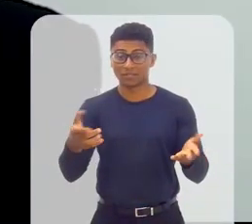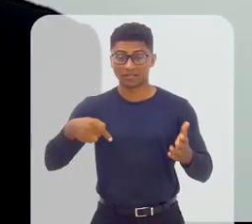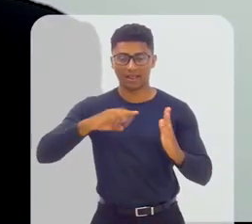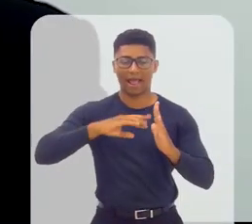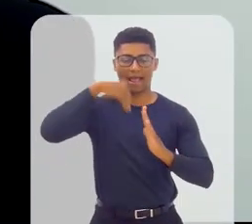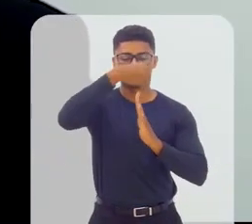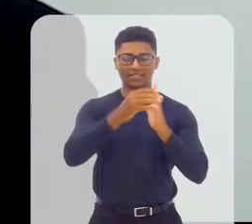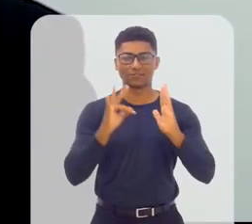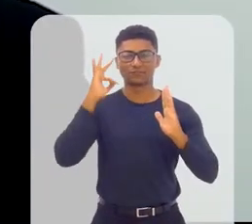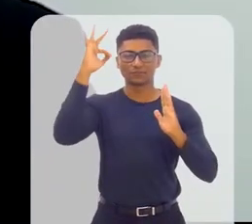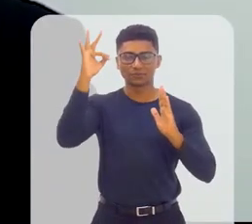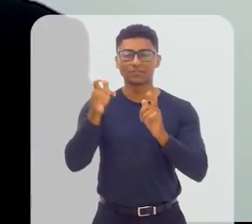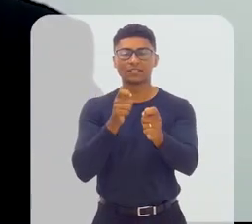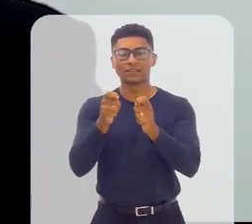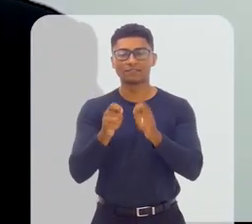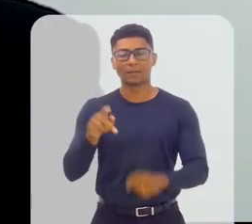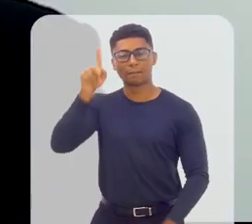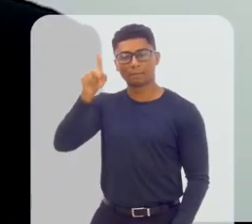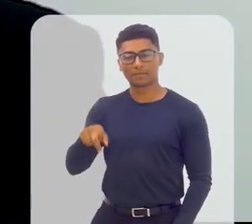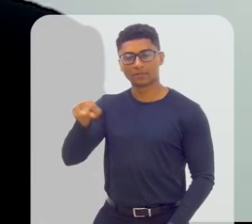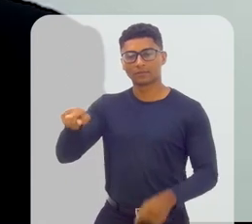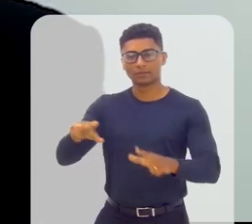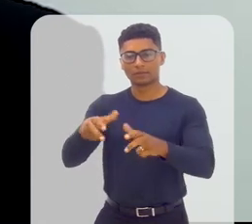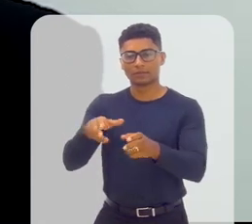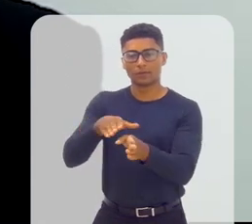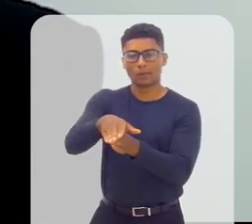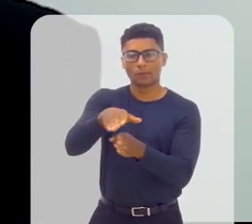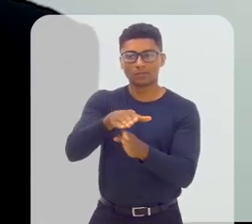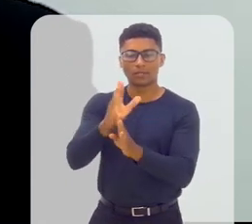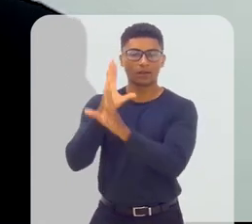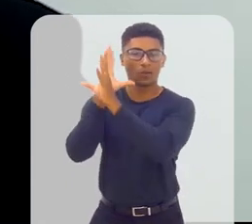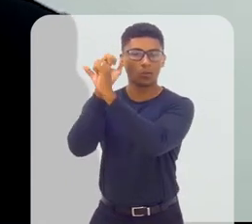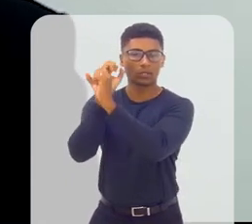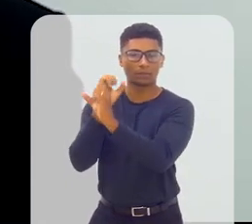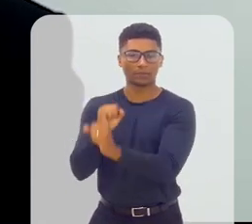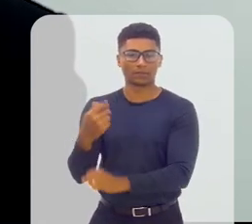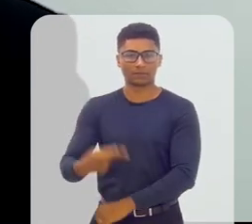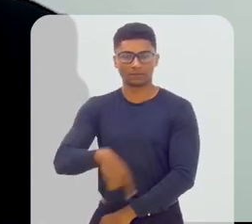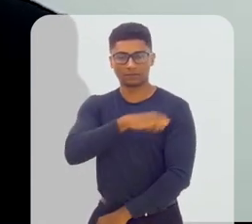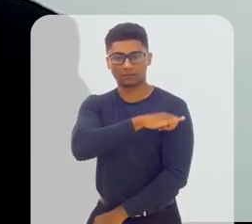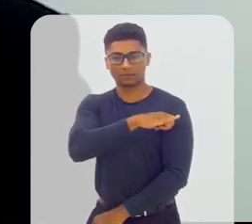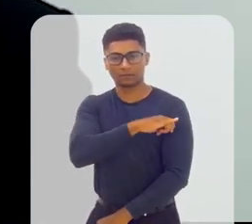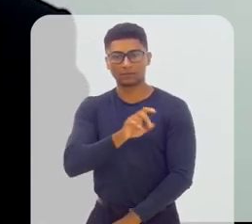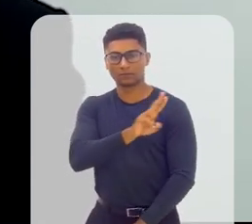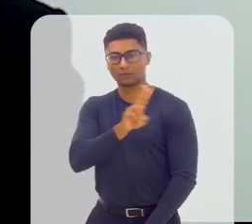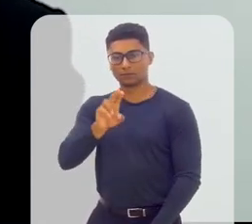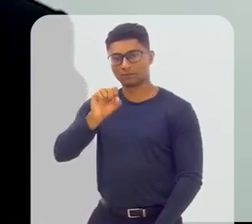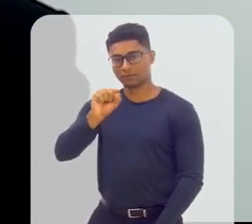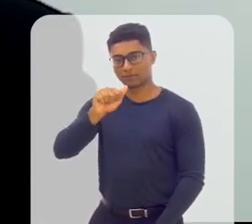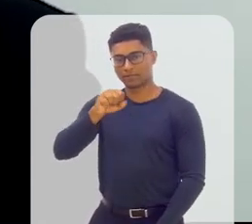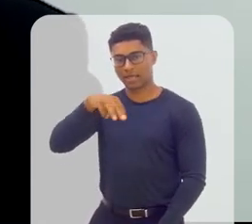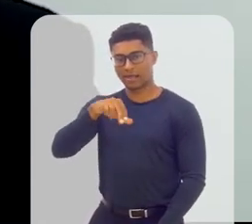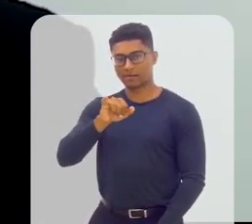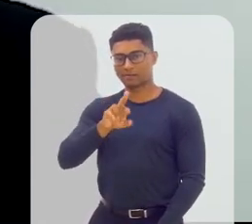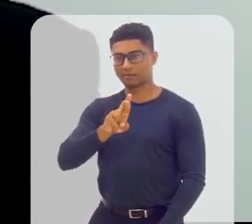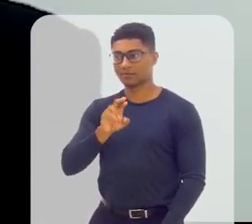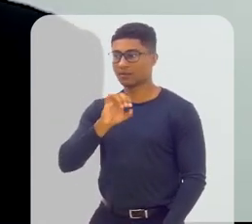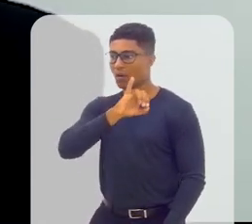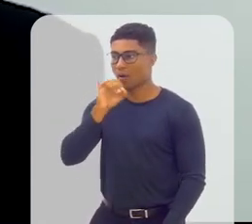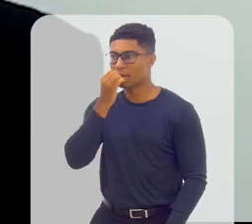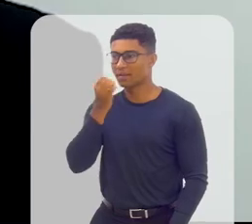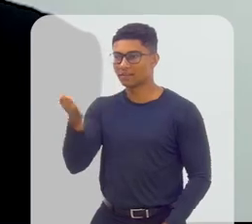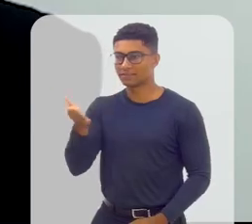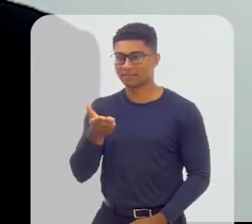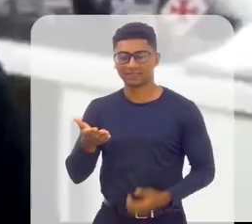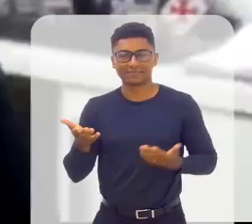da Agenda de Futuro de hoje, entrevista ao presidente do Conselho Regional de Contabilidade do Rio de Janeiro, Samir Neme. Olá, presidente, seja muito